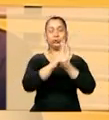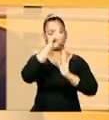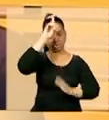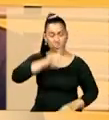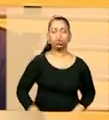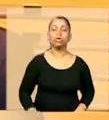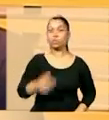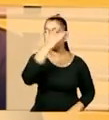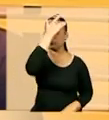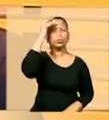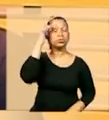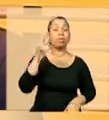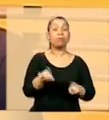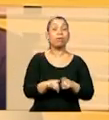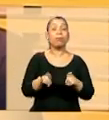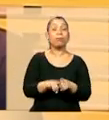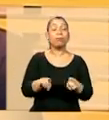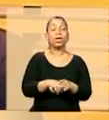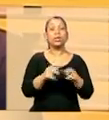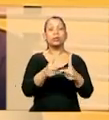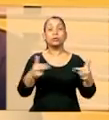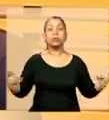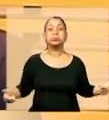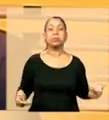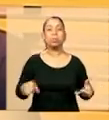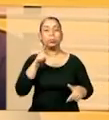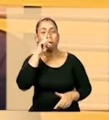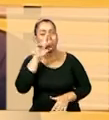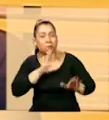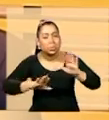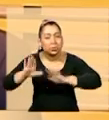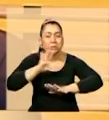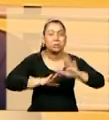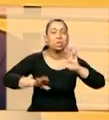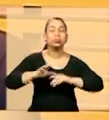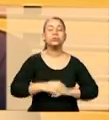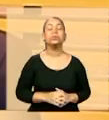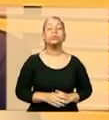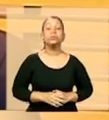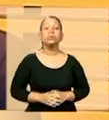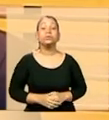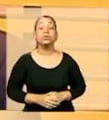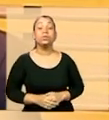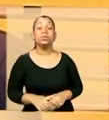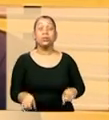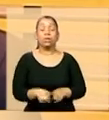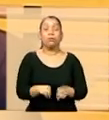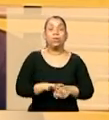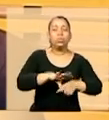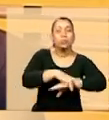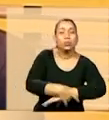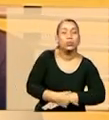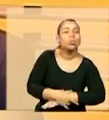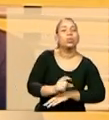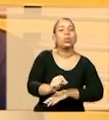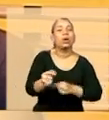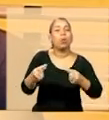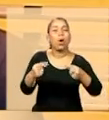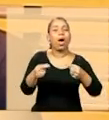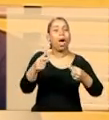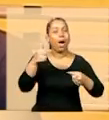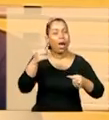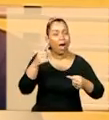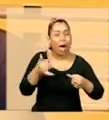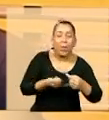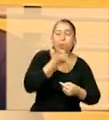penosidade, e o seguro contra acidente. E o parágrafo único do mesmo artigo, ele vai abranger esses incisos para a relação